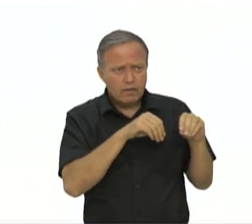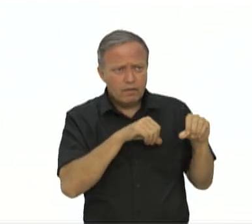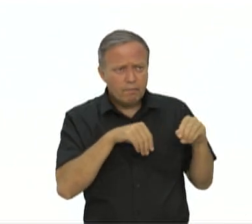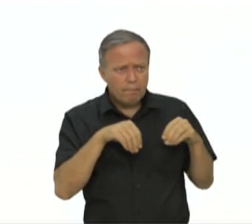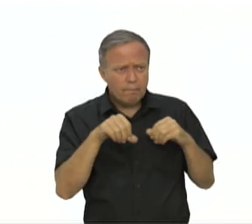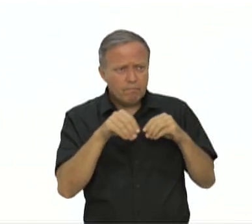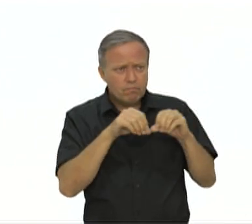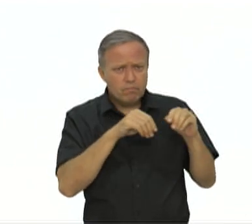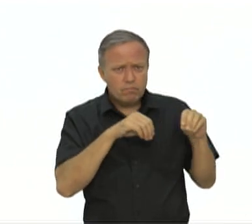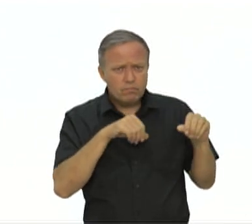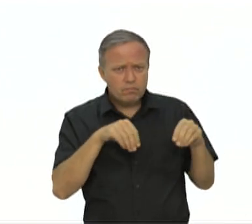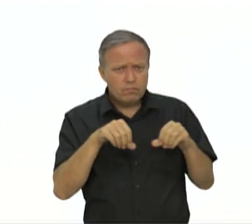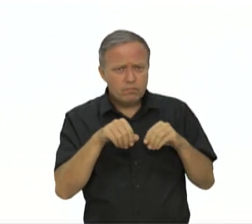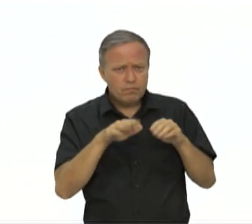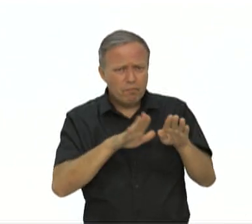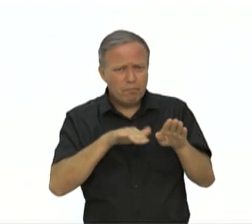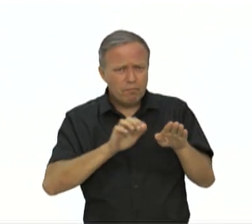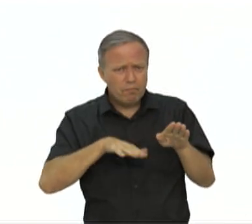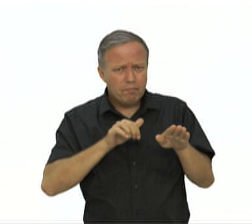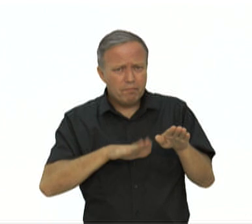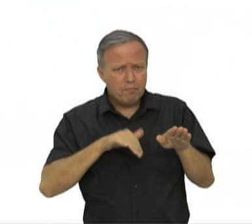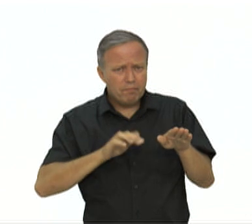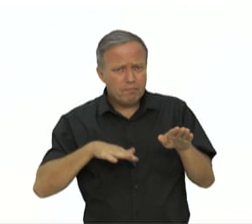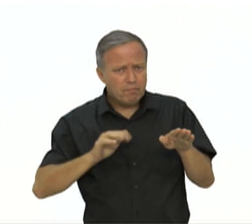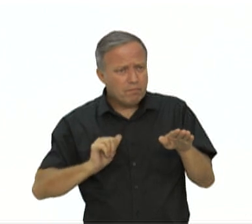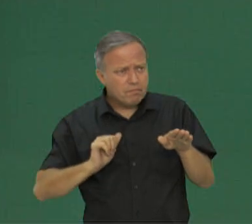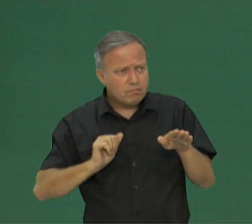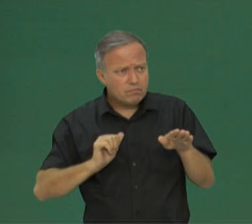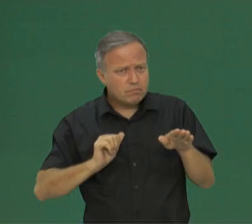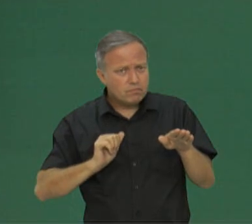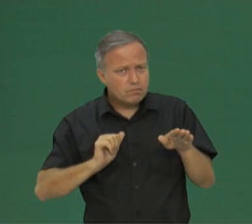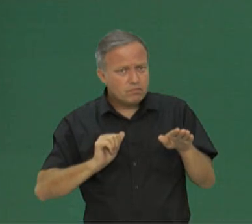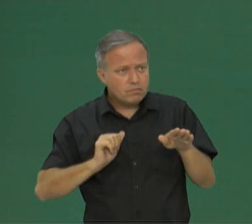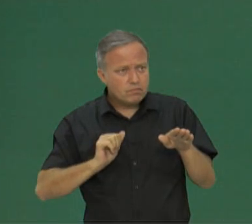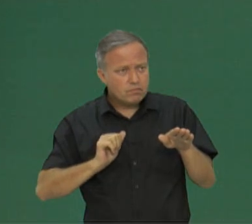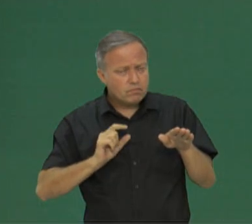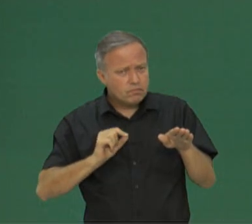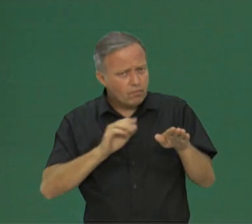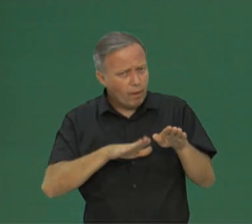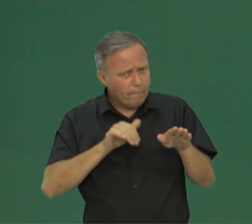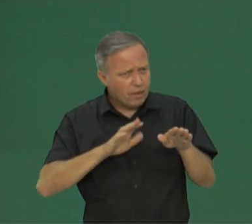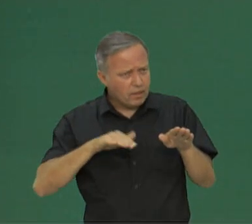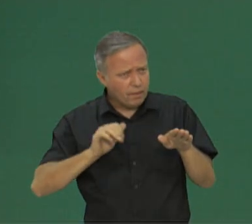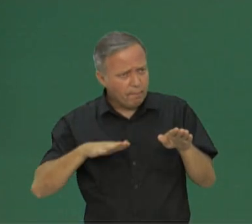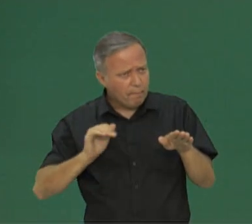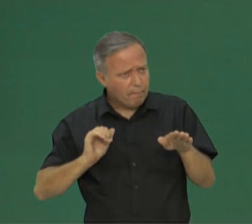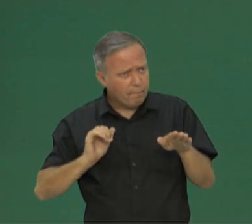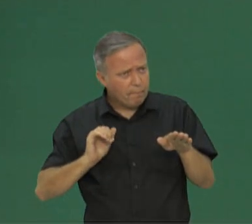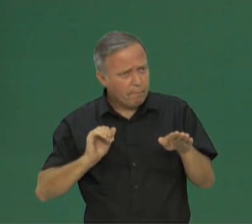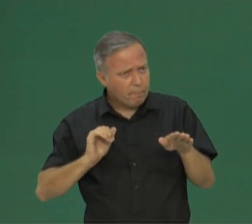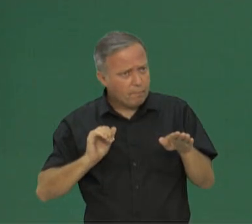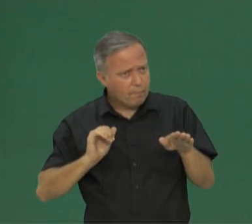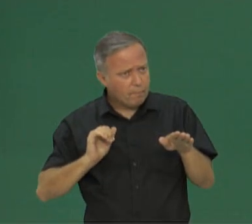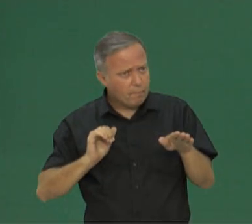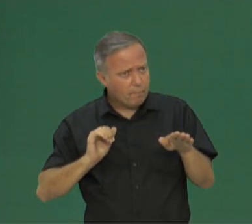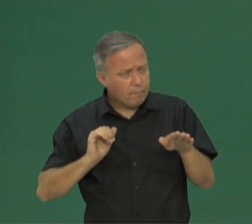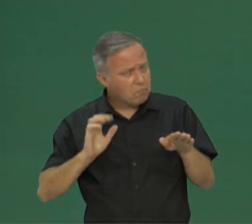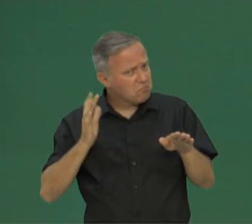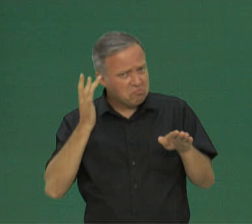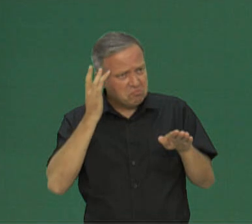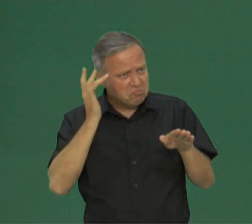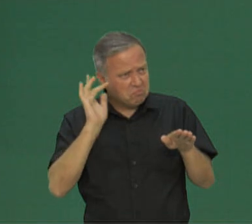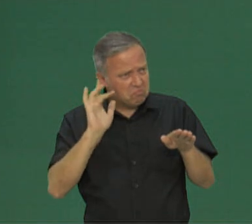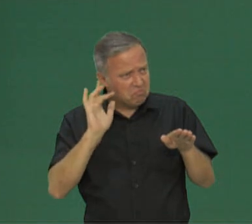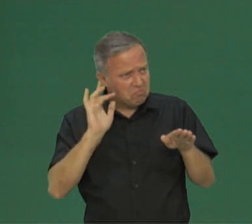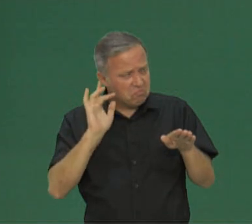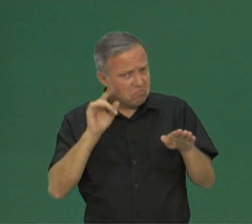praia? O que vocês acham? Será que foi feito esse jogo de luz na areia da praia? Não sei,